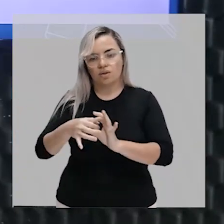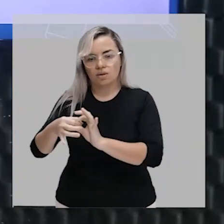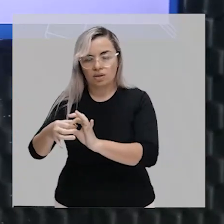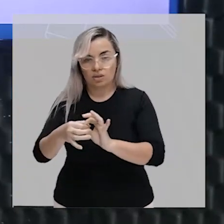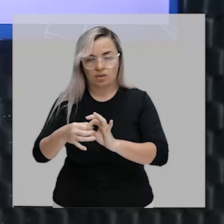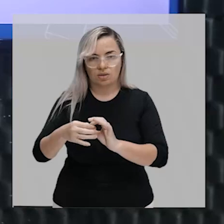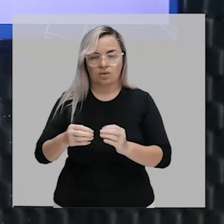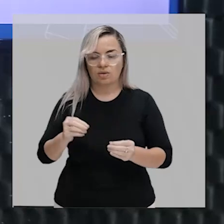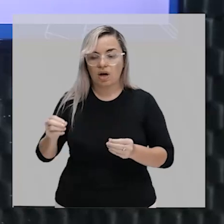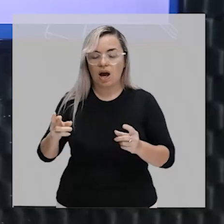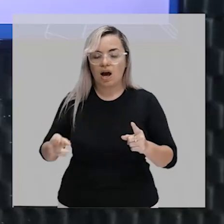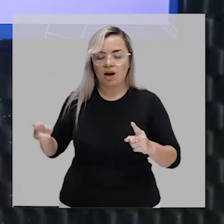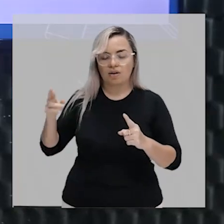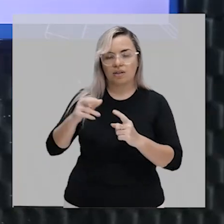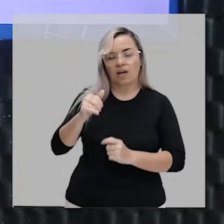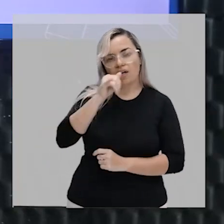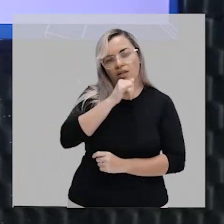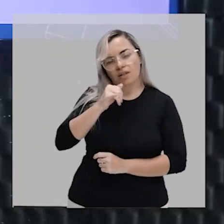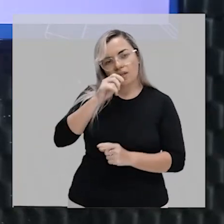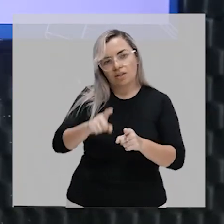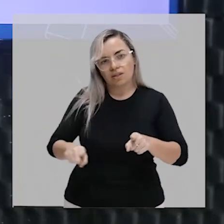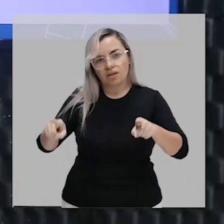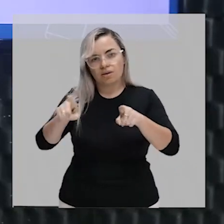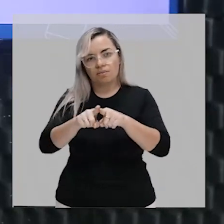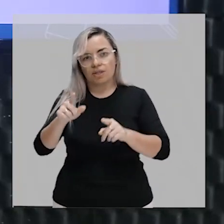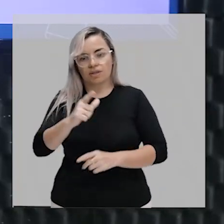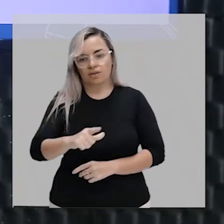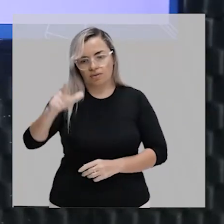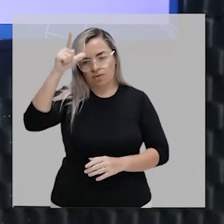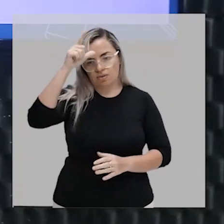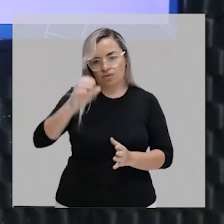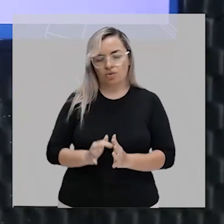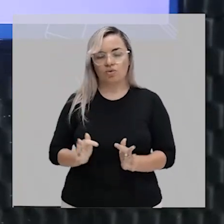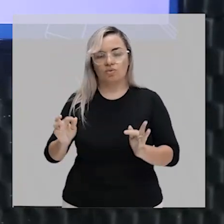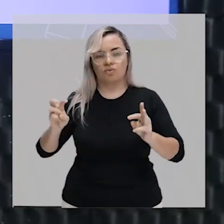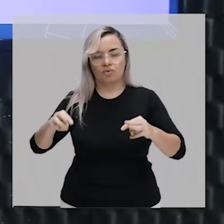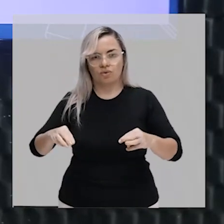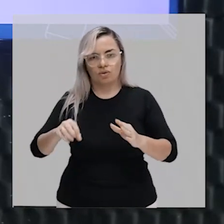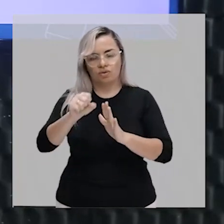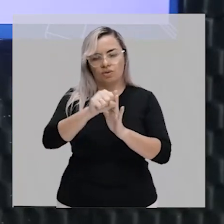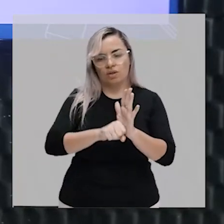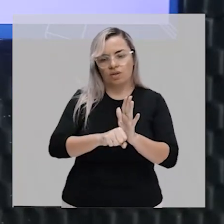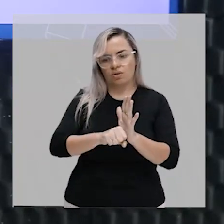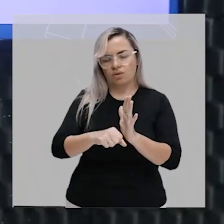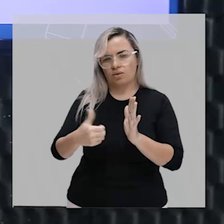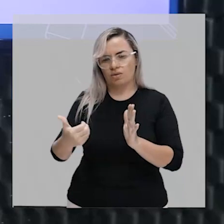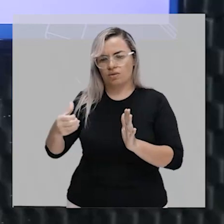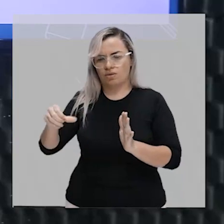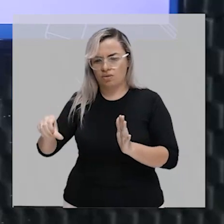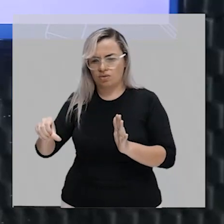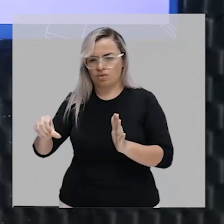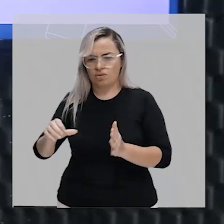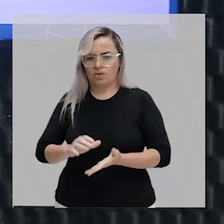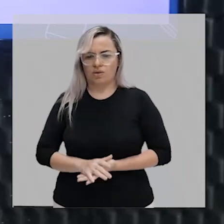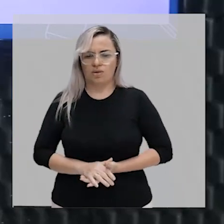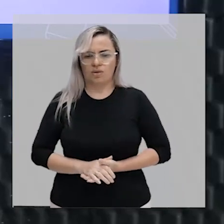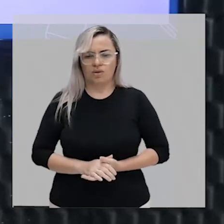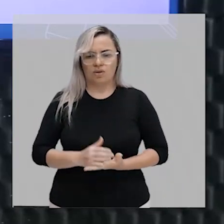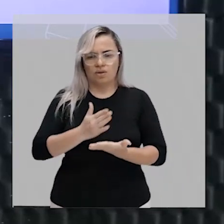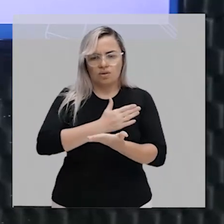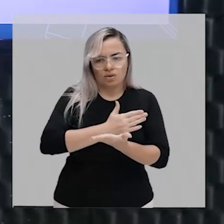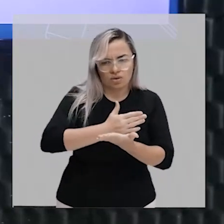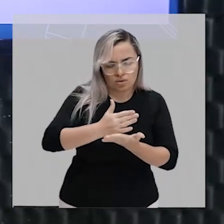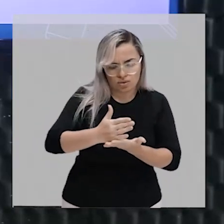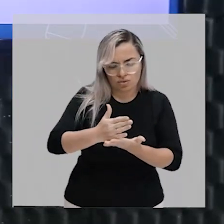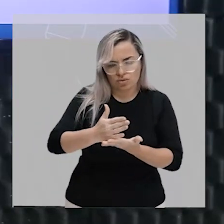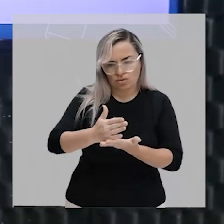Itália e da Alemanha, no final do século XIX. Do século XX, que começou com a Primeira